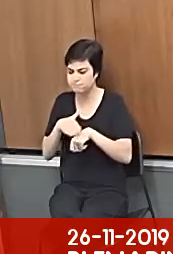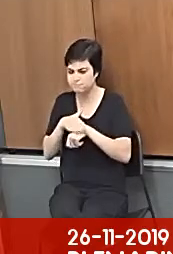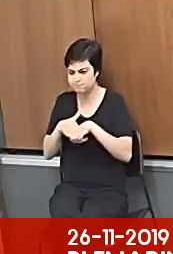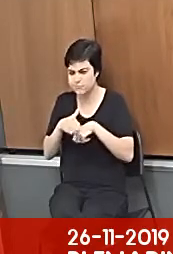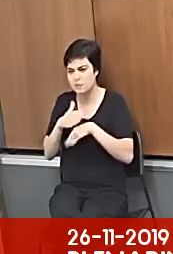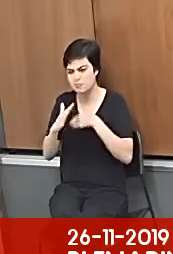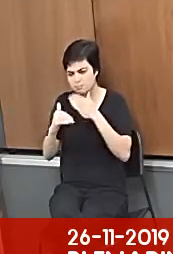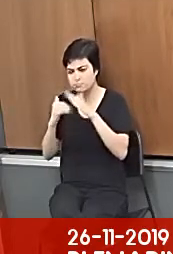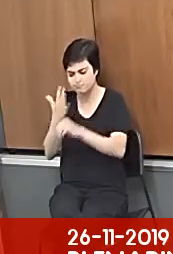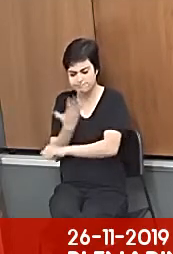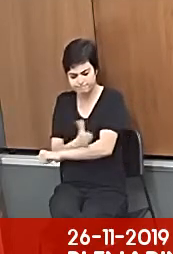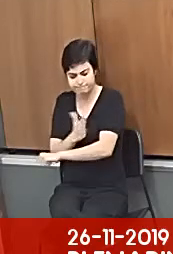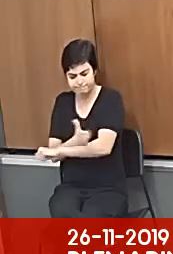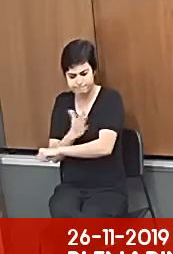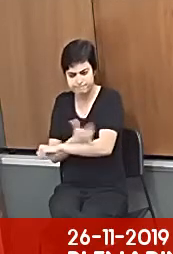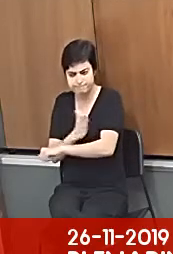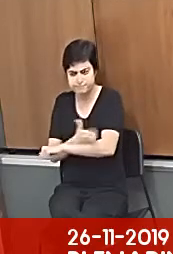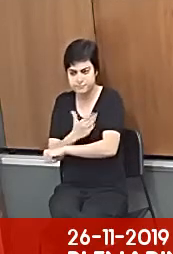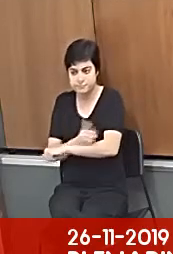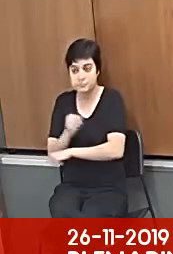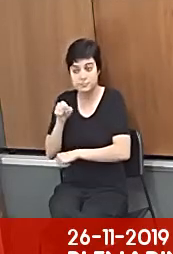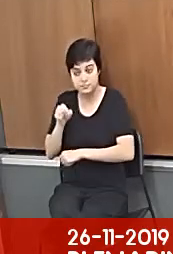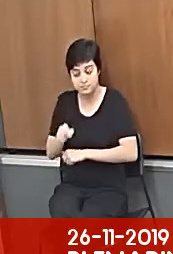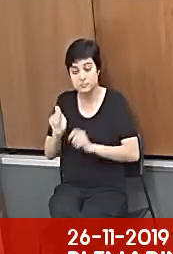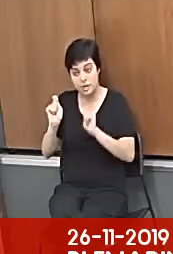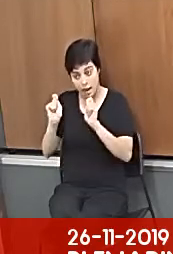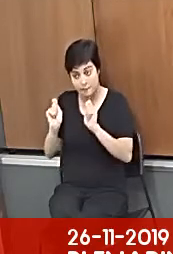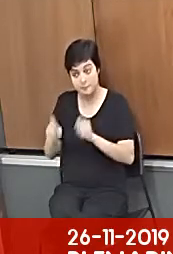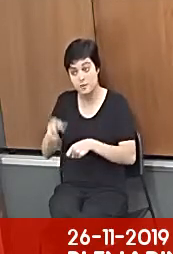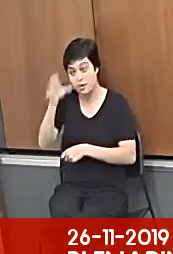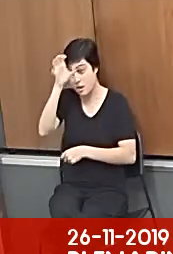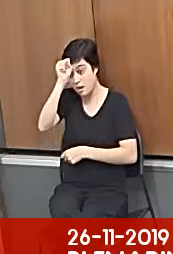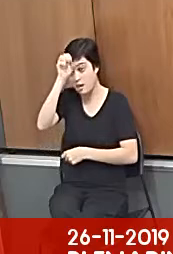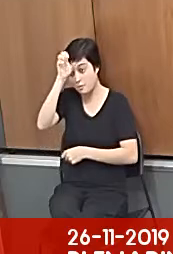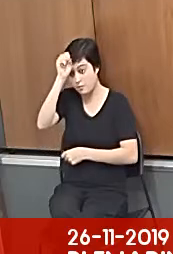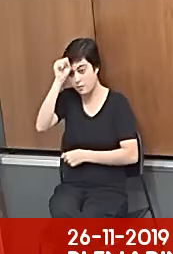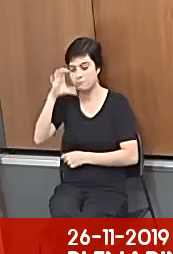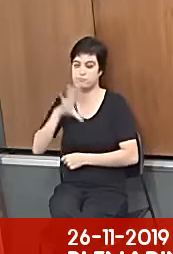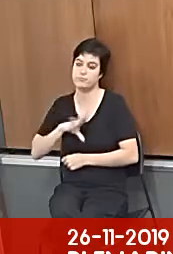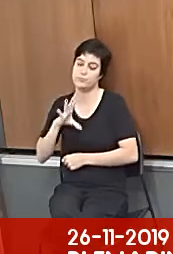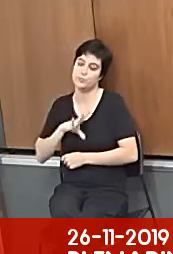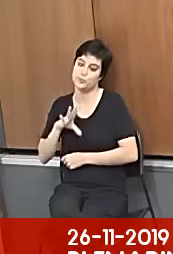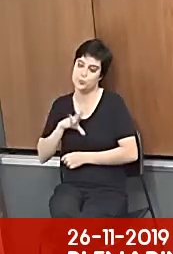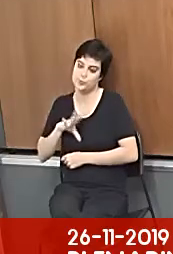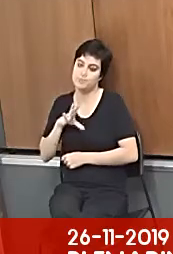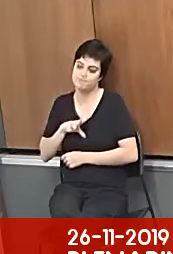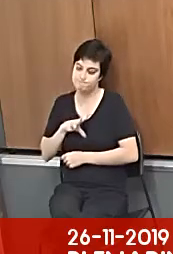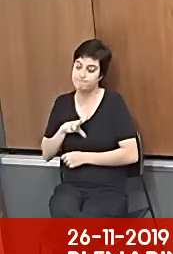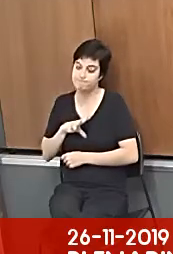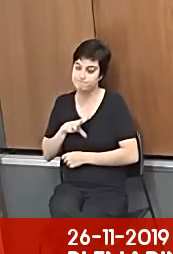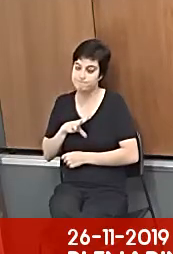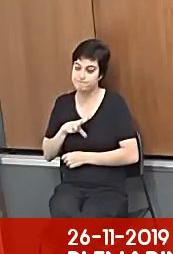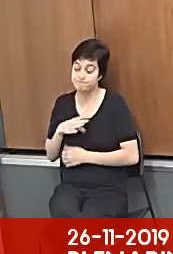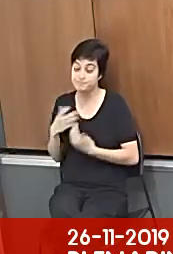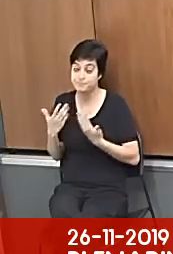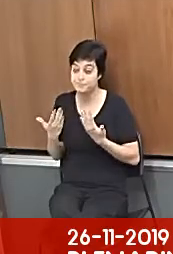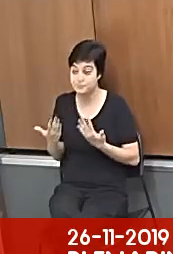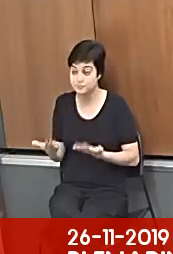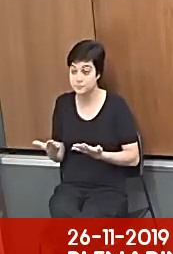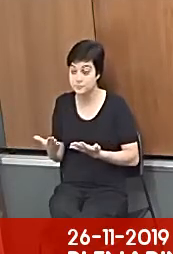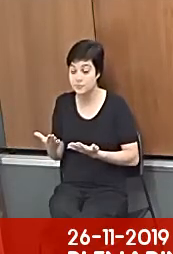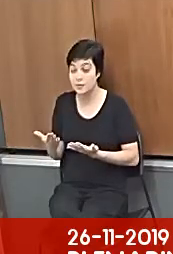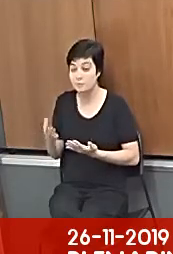de capacitação, para que eles também possam ser alfabetizados na língua portuguesa. Então,